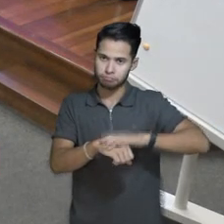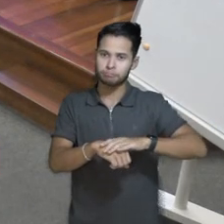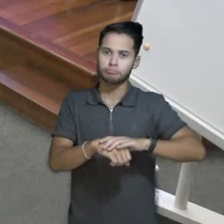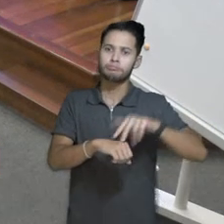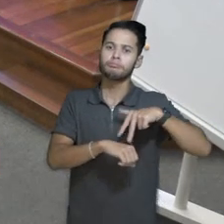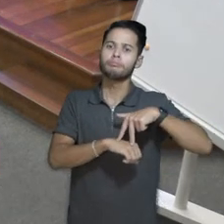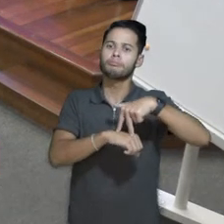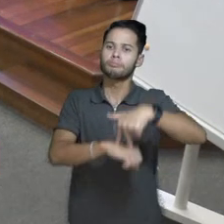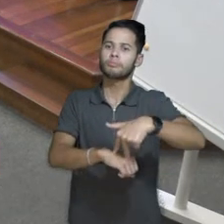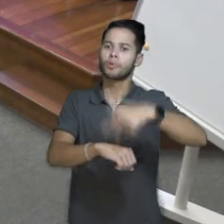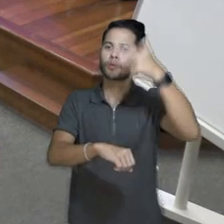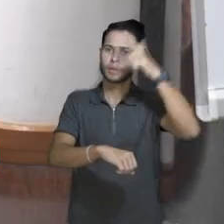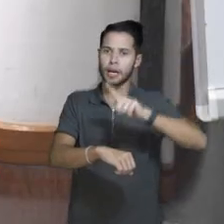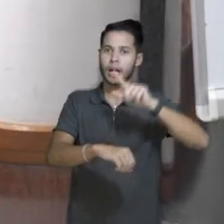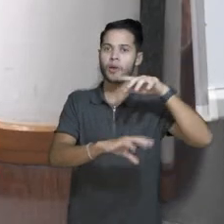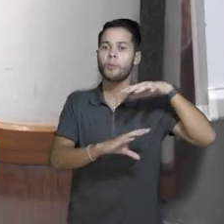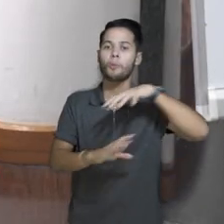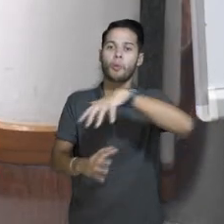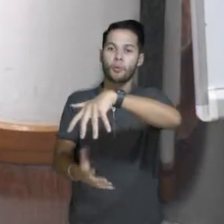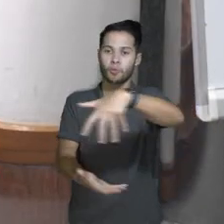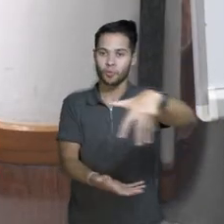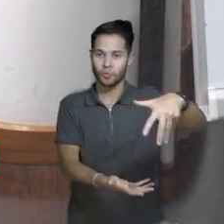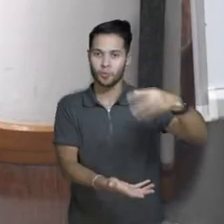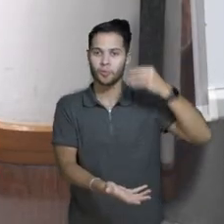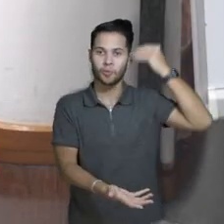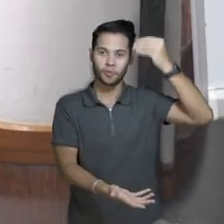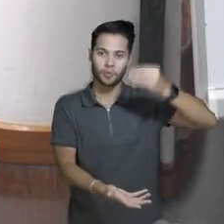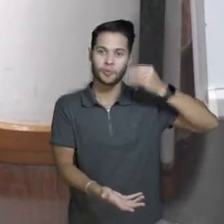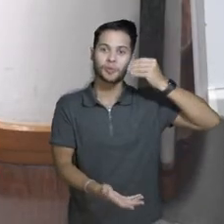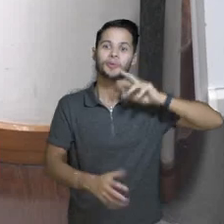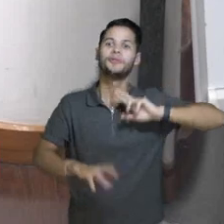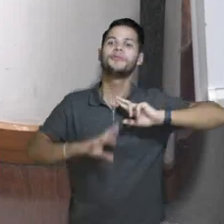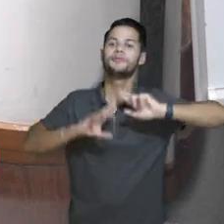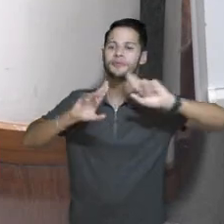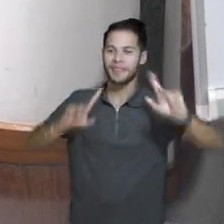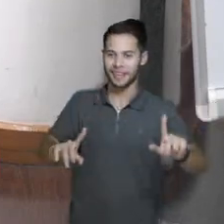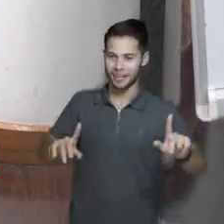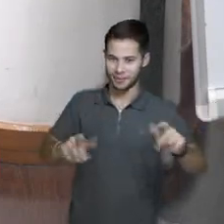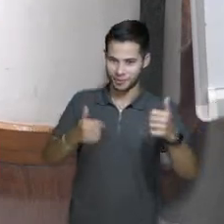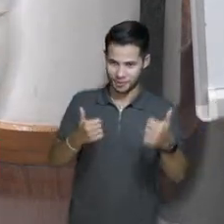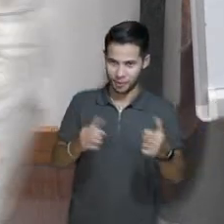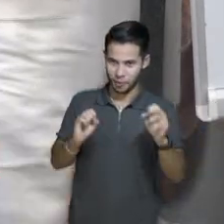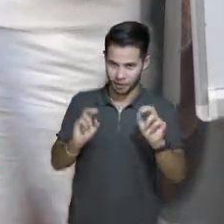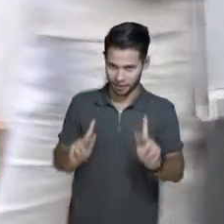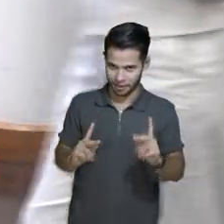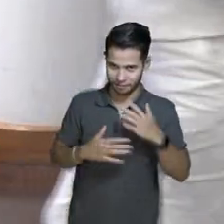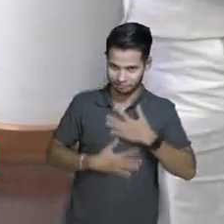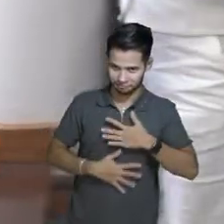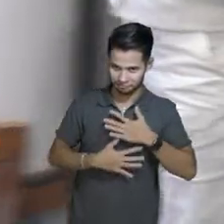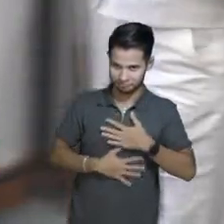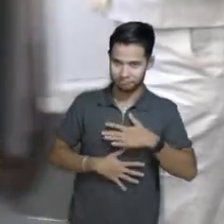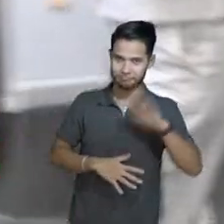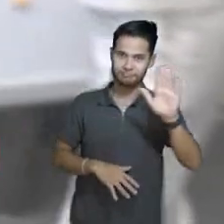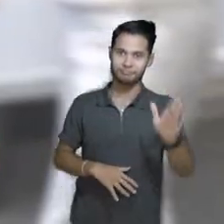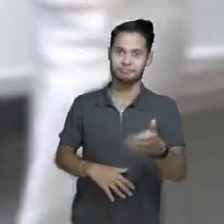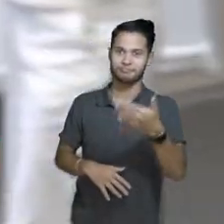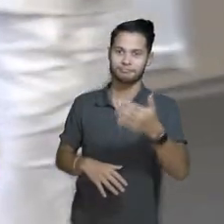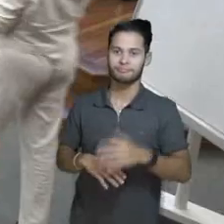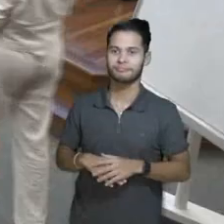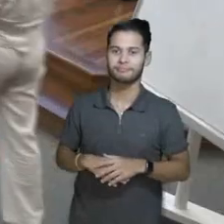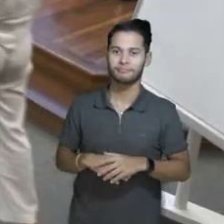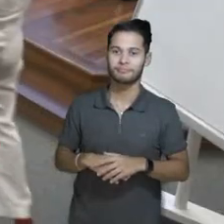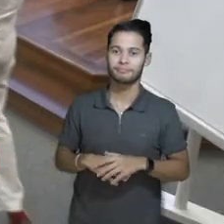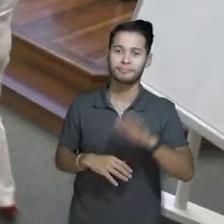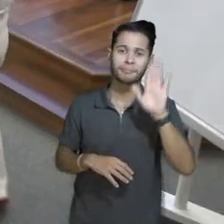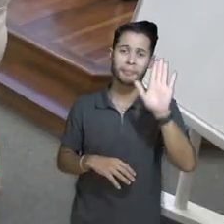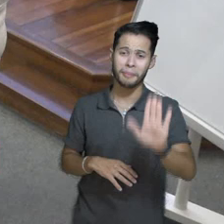esse mundo de uma forma diferente beleza tranquilo pode então vamos lá só que elas vão dizer